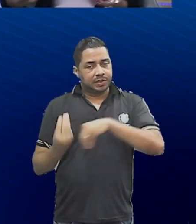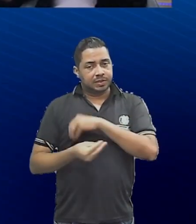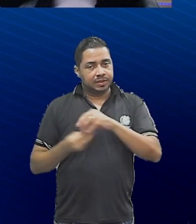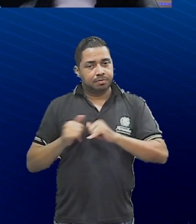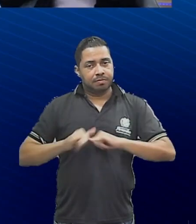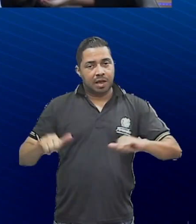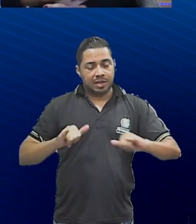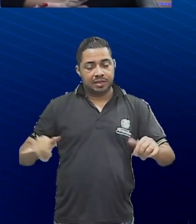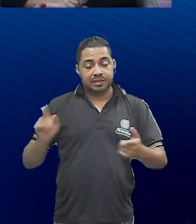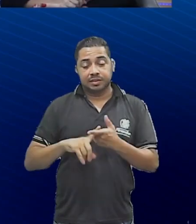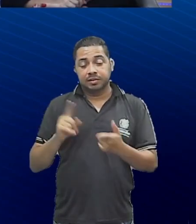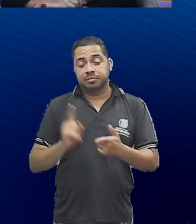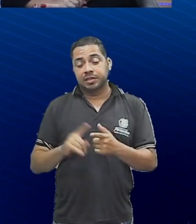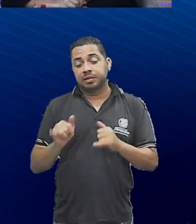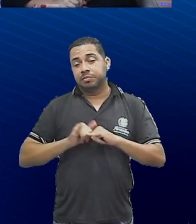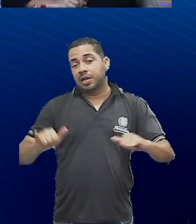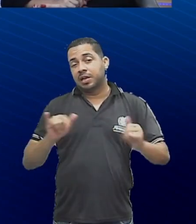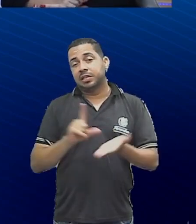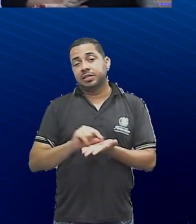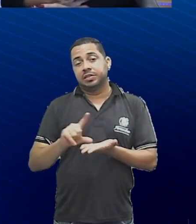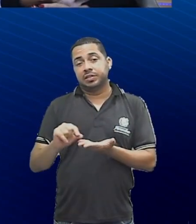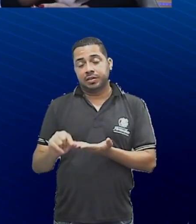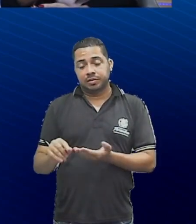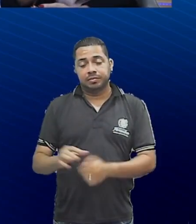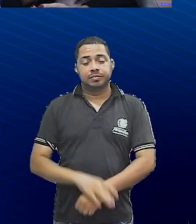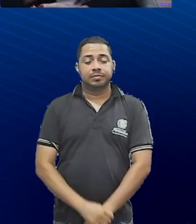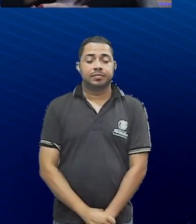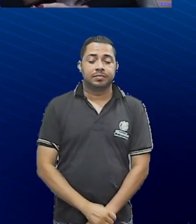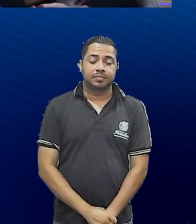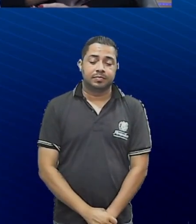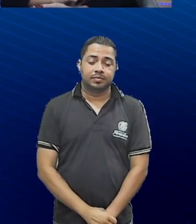e sobre o marketing digital.